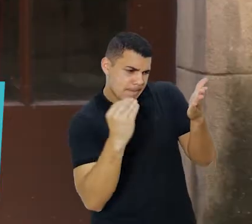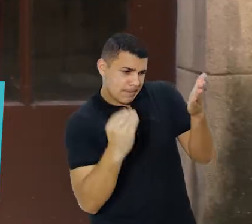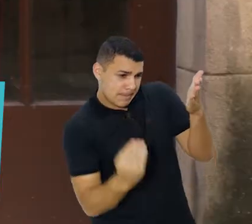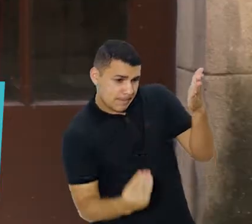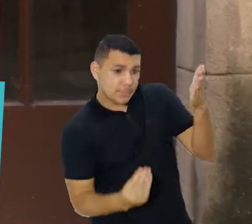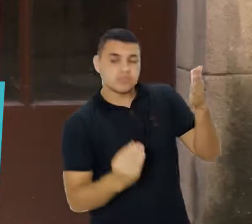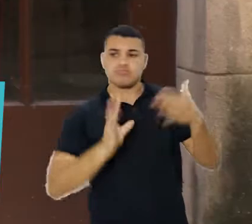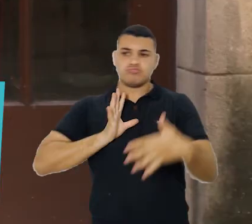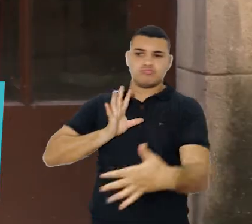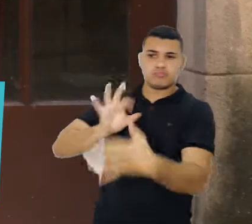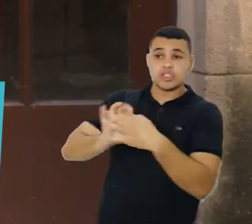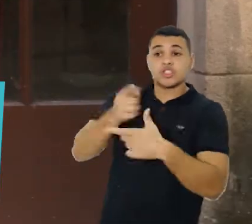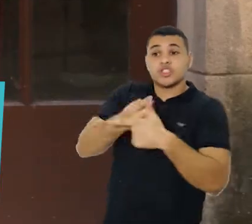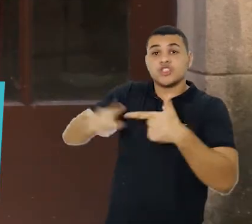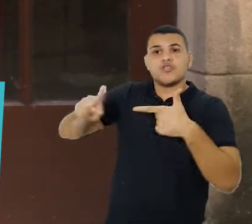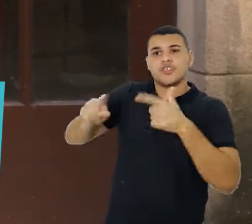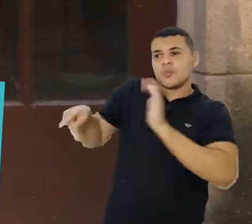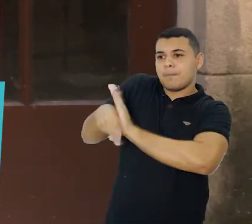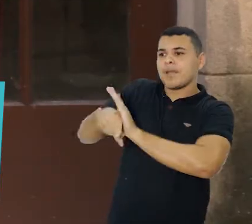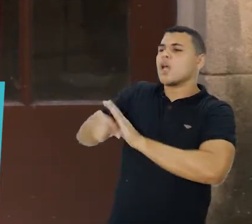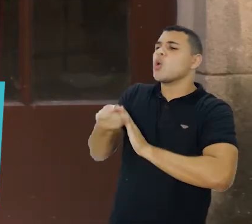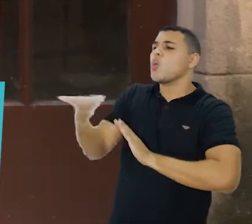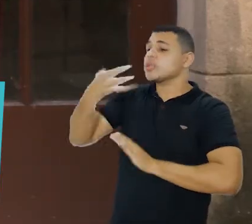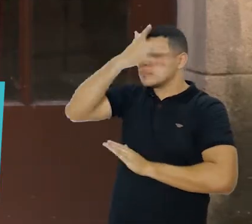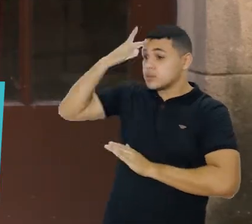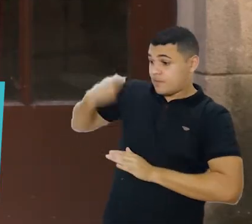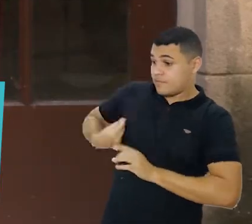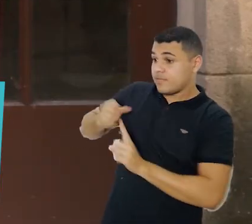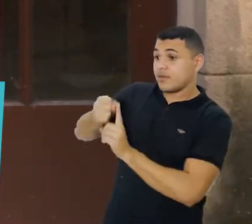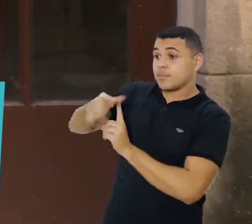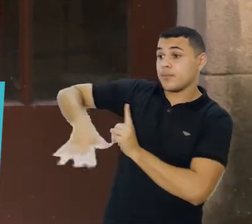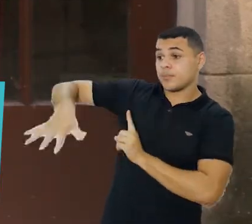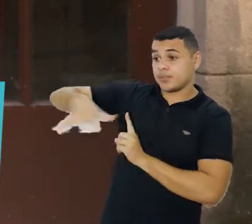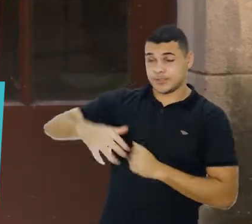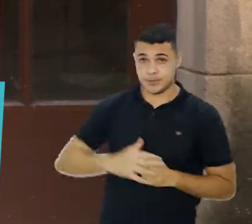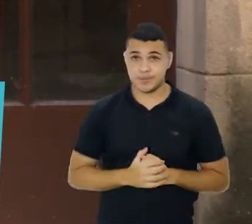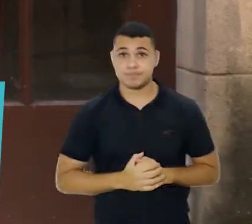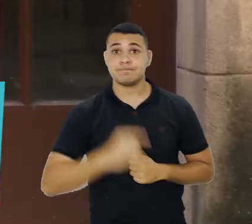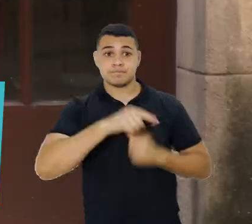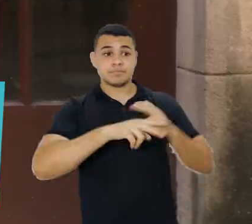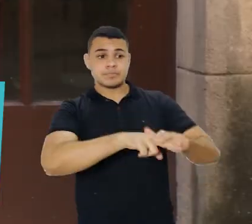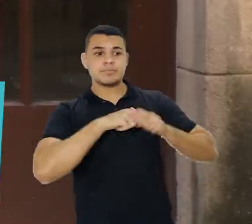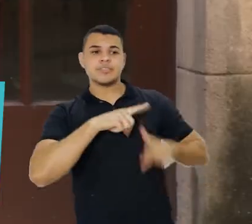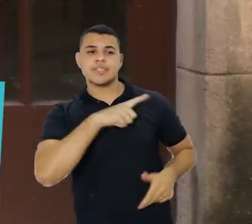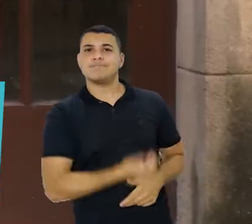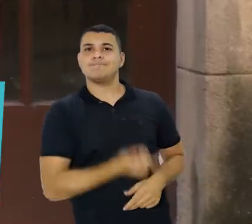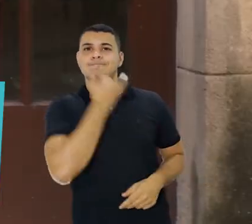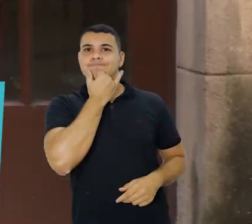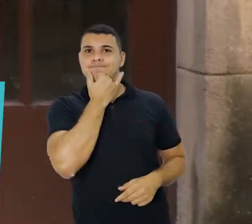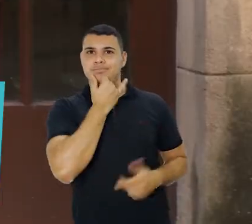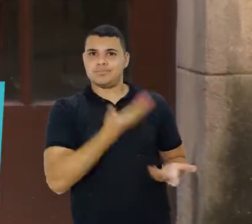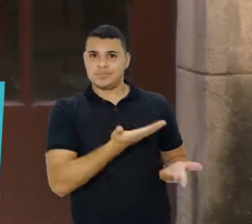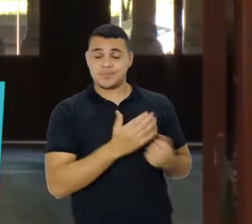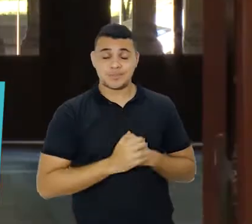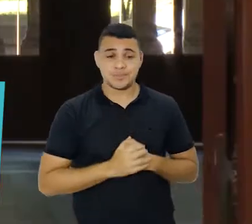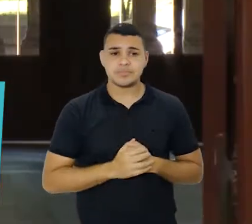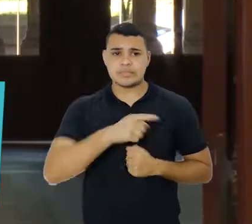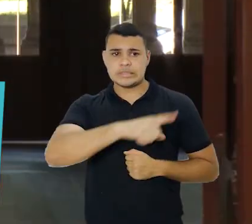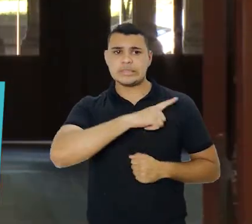né, pela população. Tá? Da mesma maneira que a incidência, quer dizer, isso vai resultar em regra um